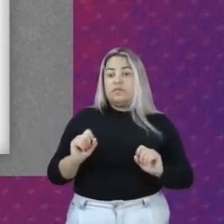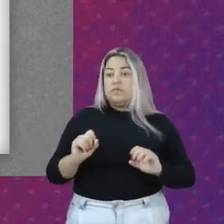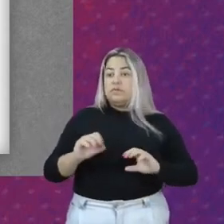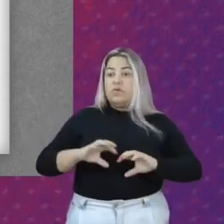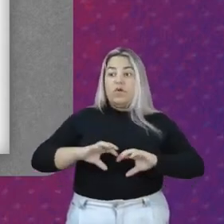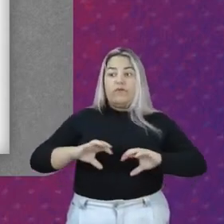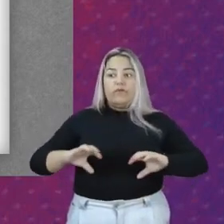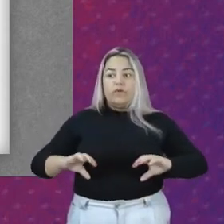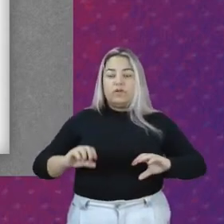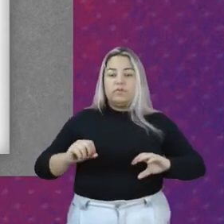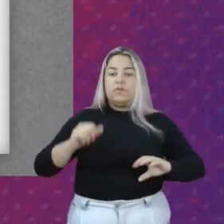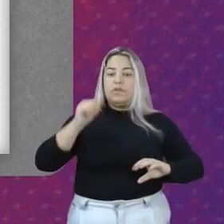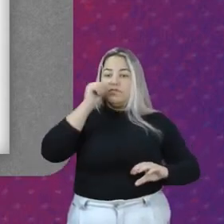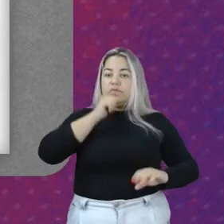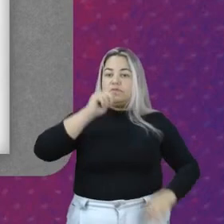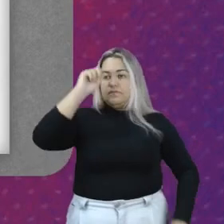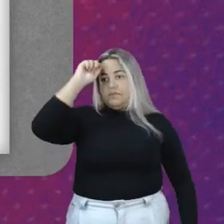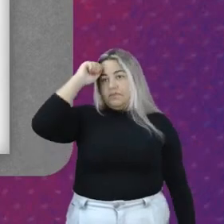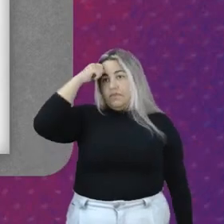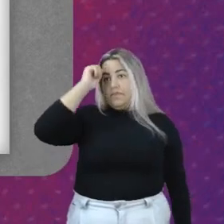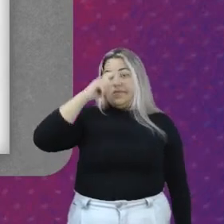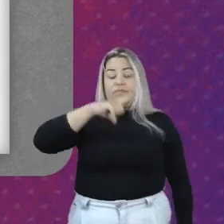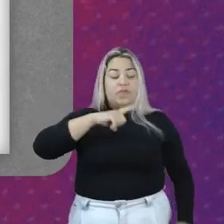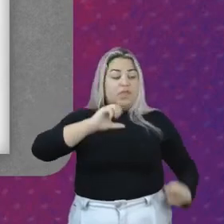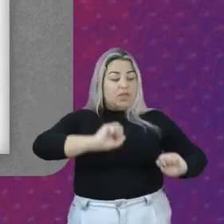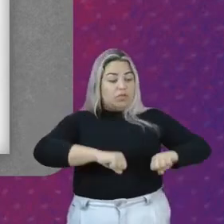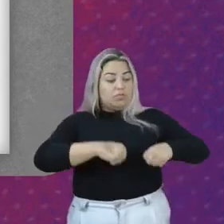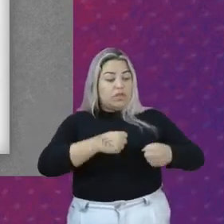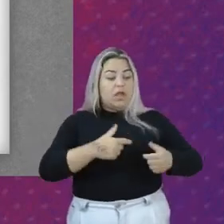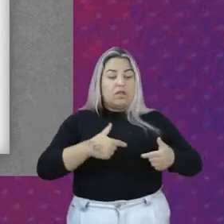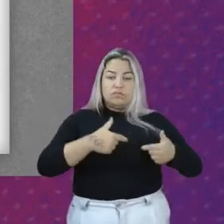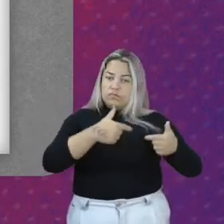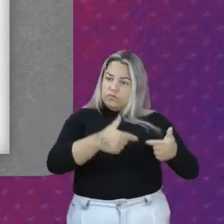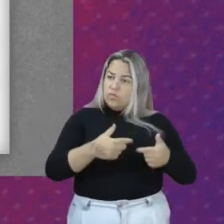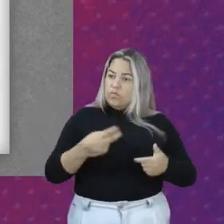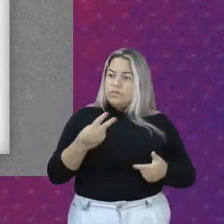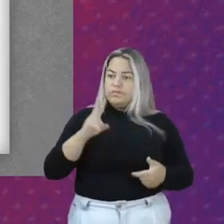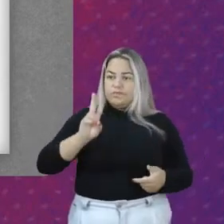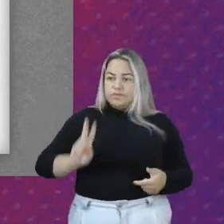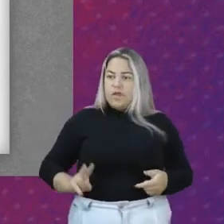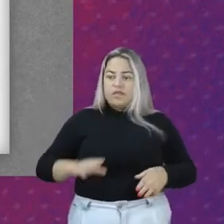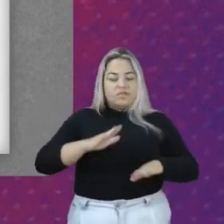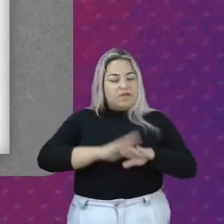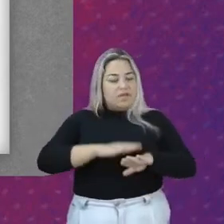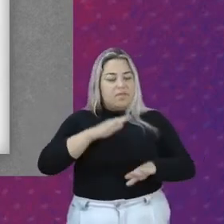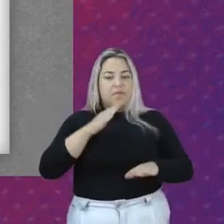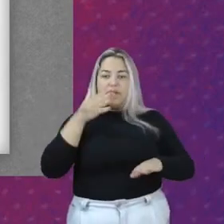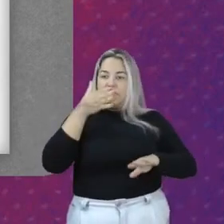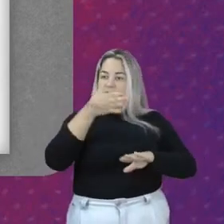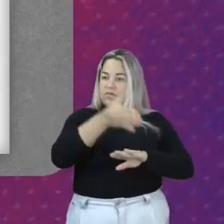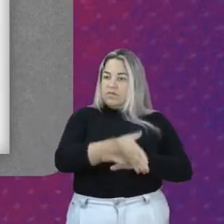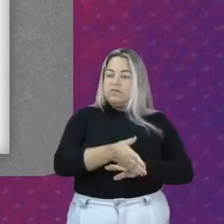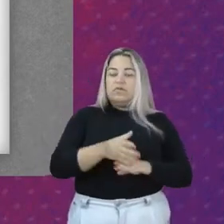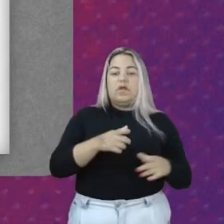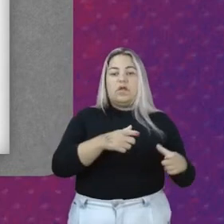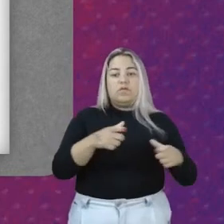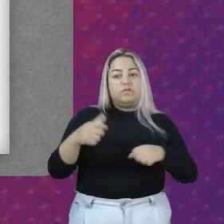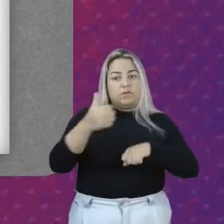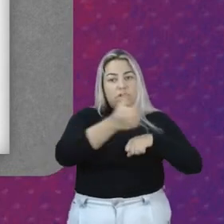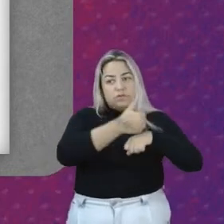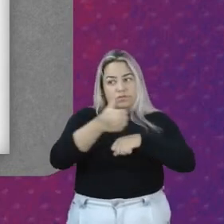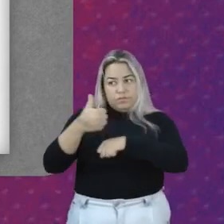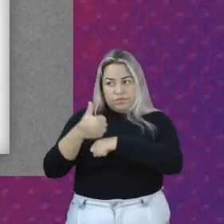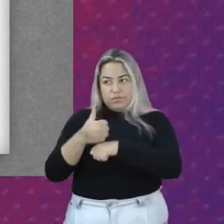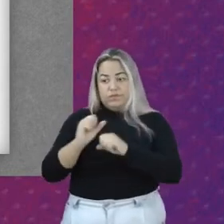da caixa, porque as mulheres negras elas têm que lutar duas vezes mais para ter acesso aos espaços de